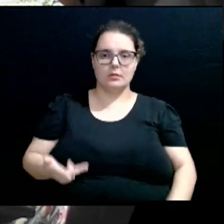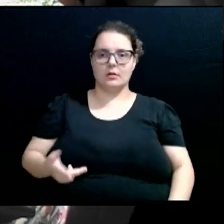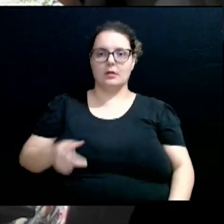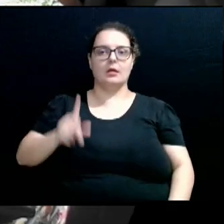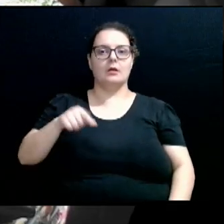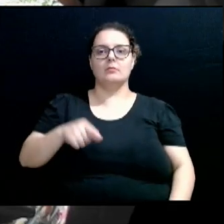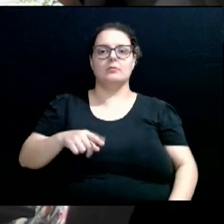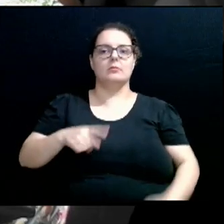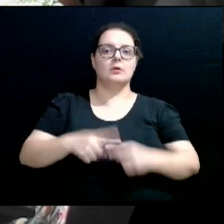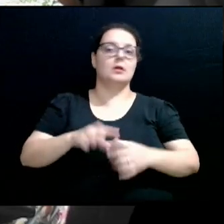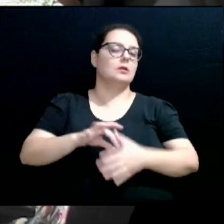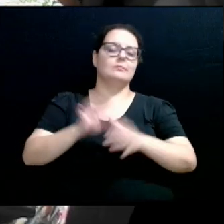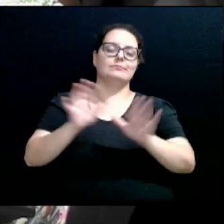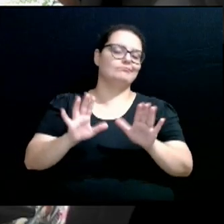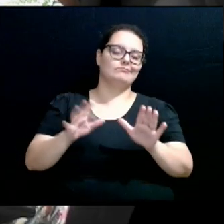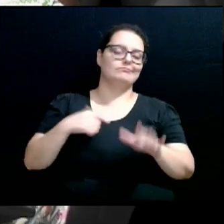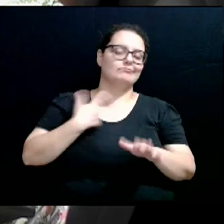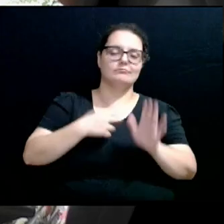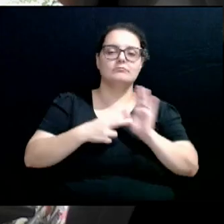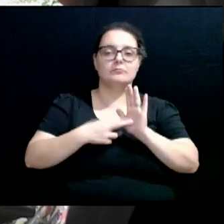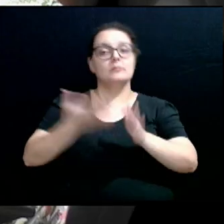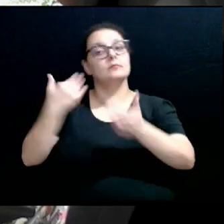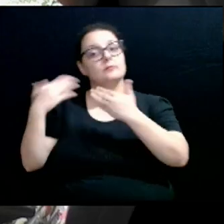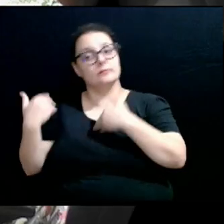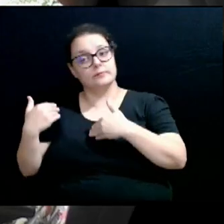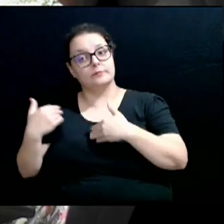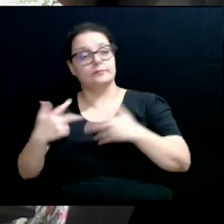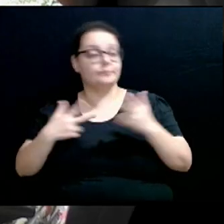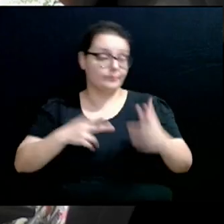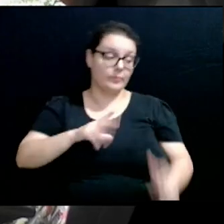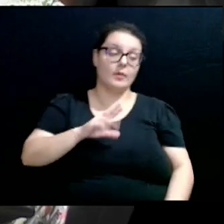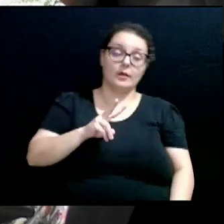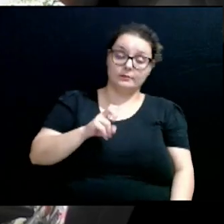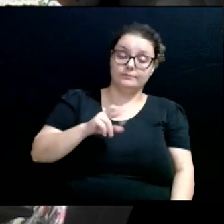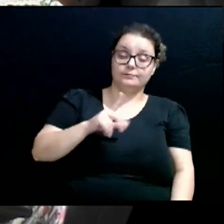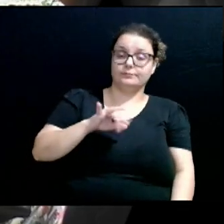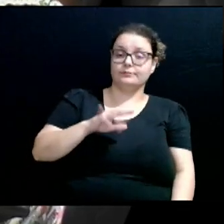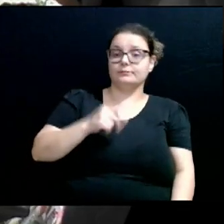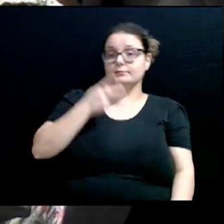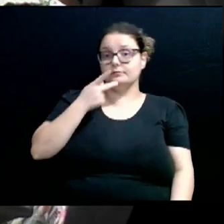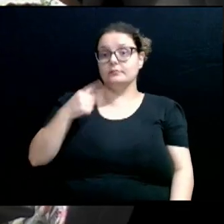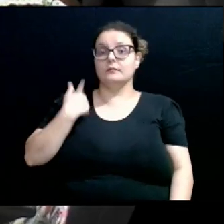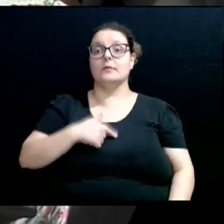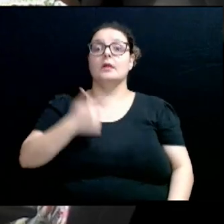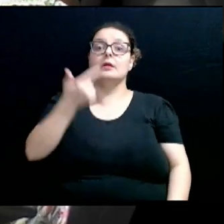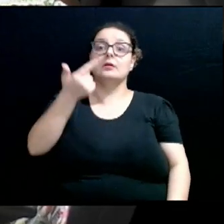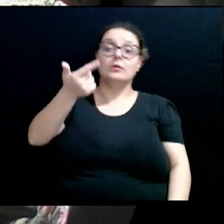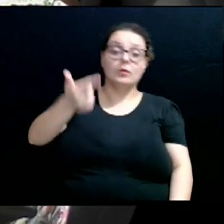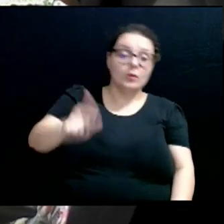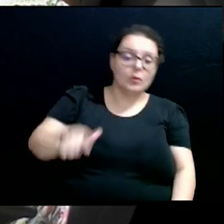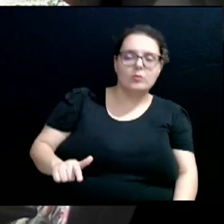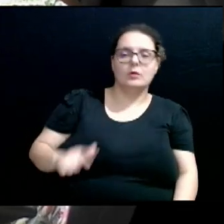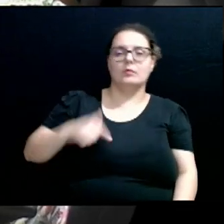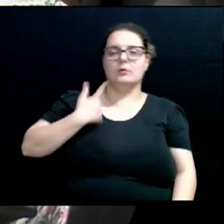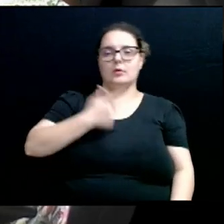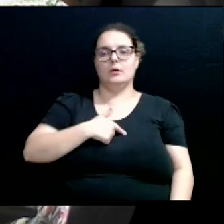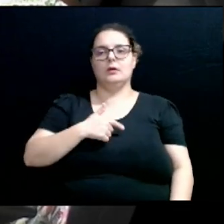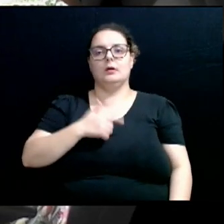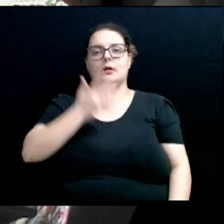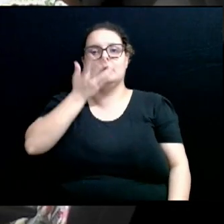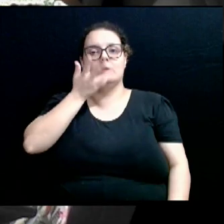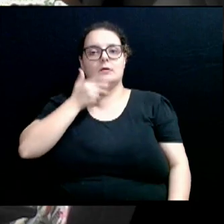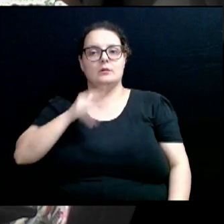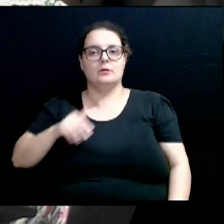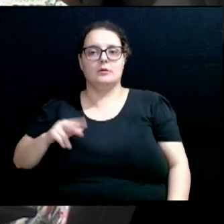tivemos referências. Nós, como Valéria falou, nós estamos dando continuidade para que as nossas crianças olhem para a gente